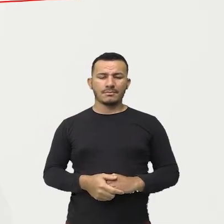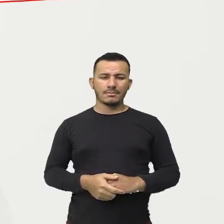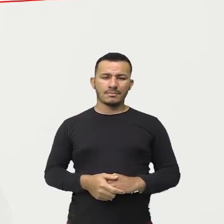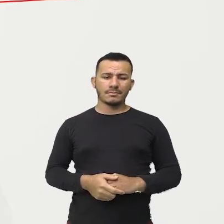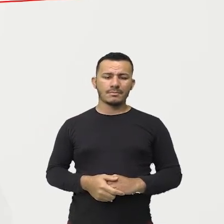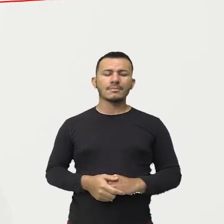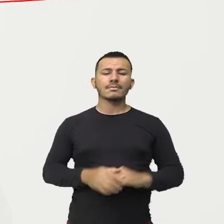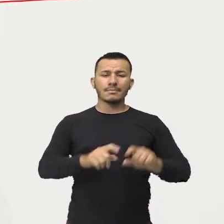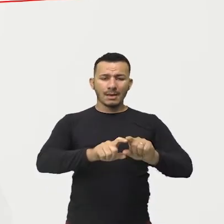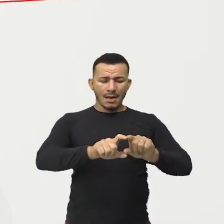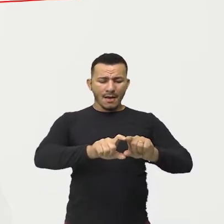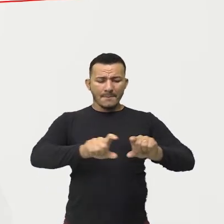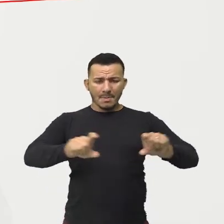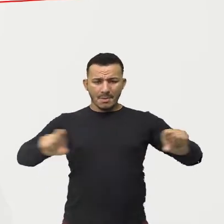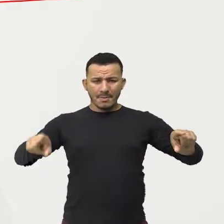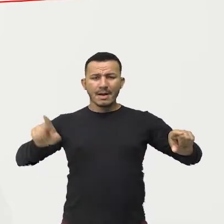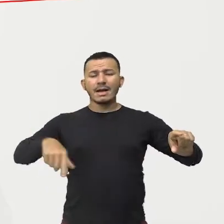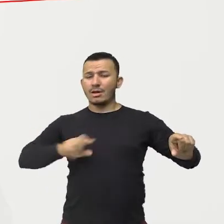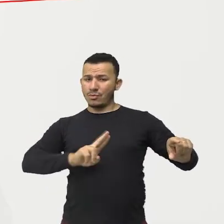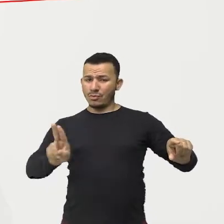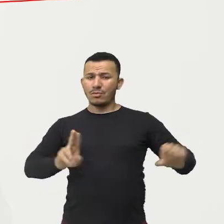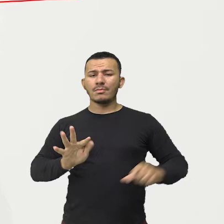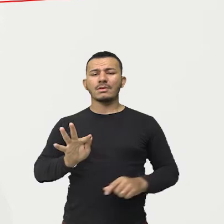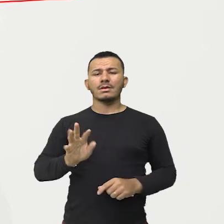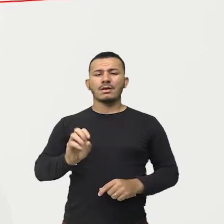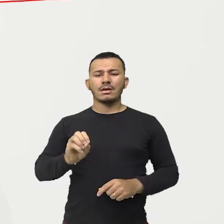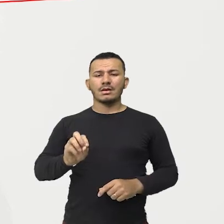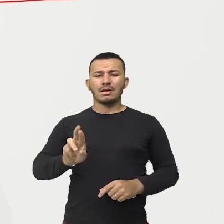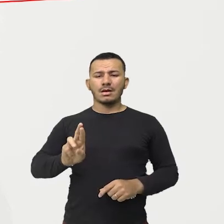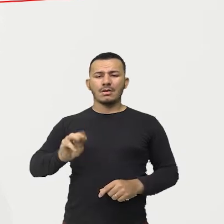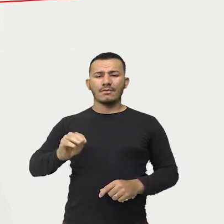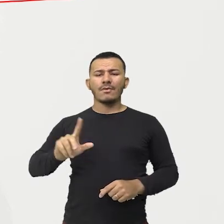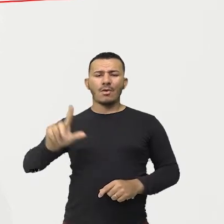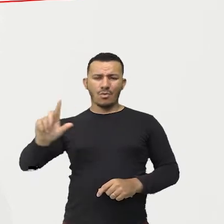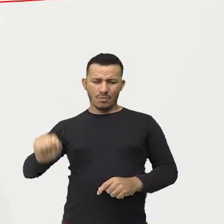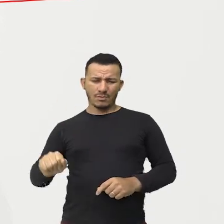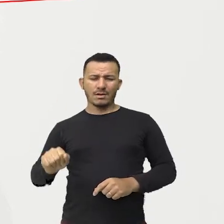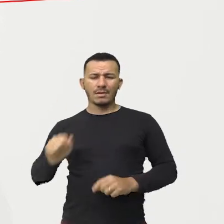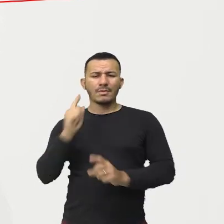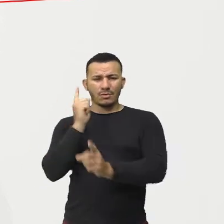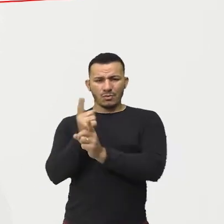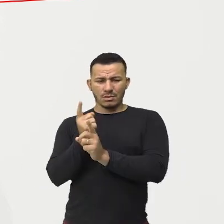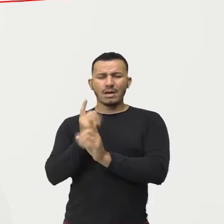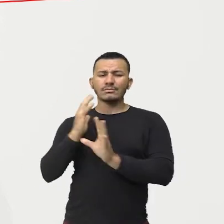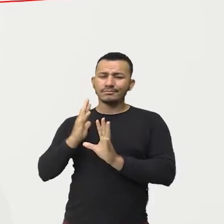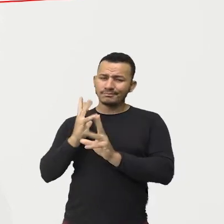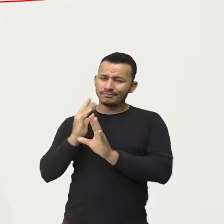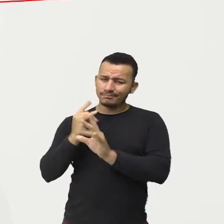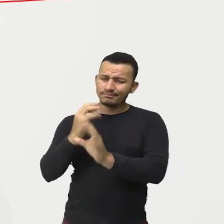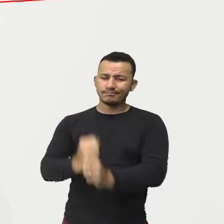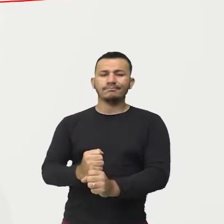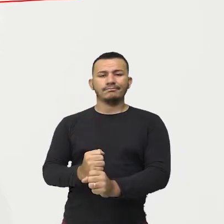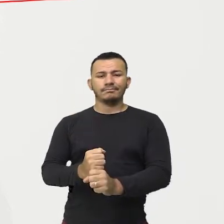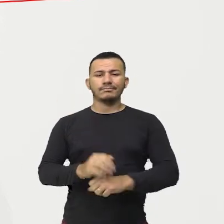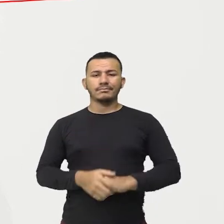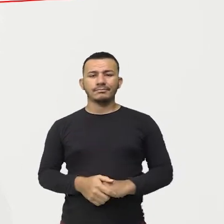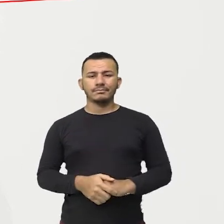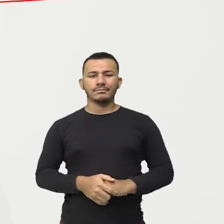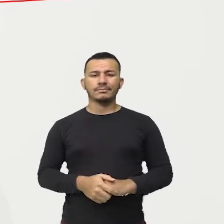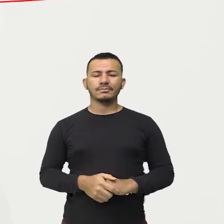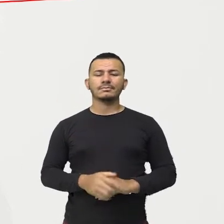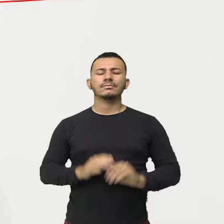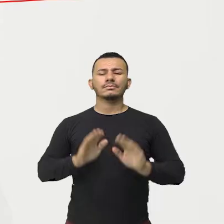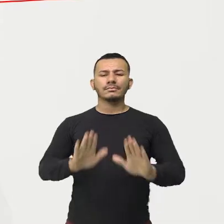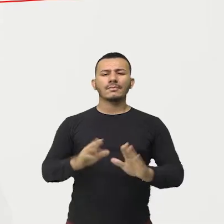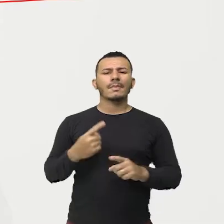ó. É a fórmula que determina o valor, né, da compra de leite, pães e bolo.